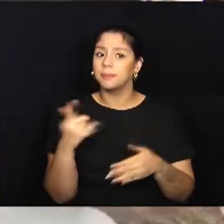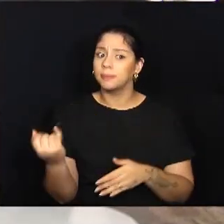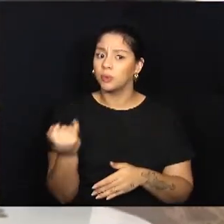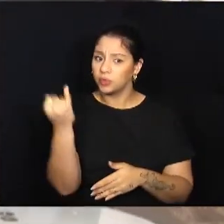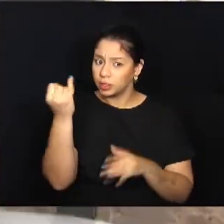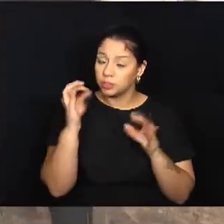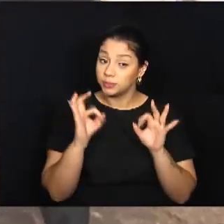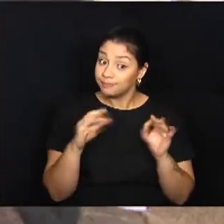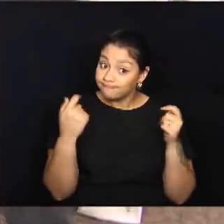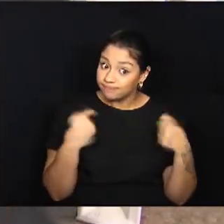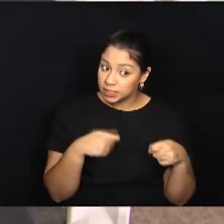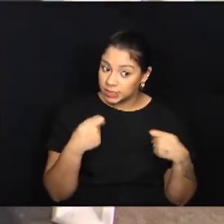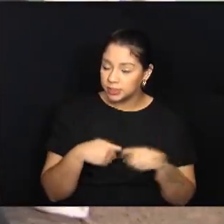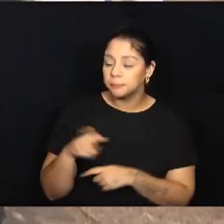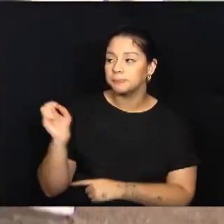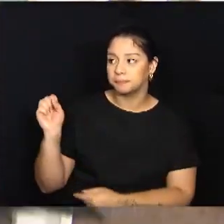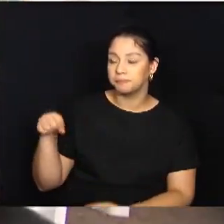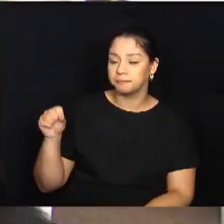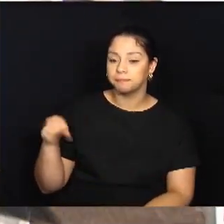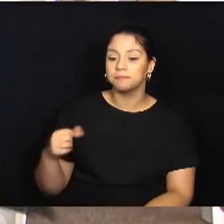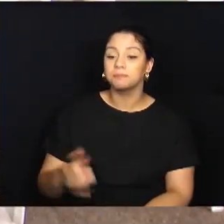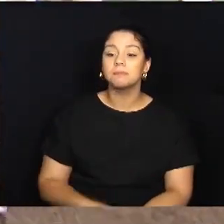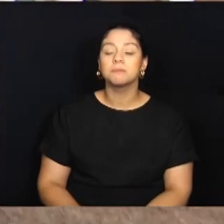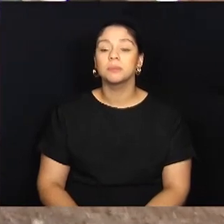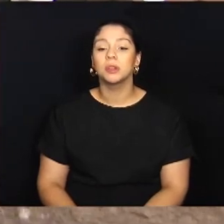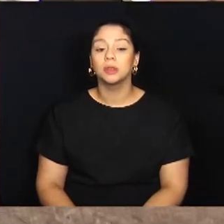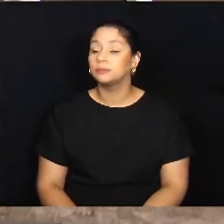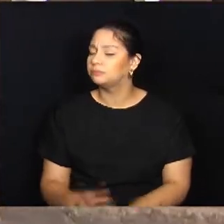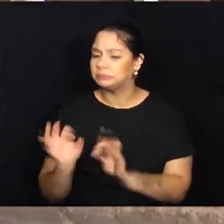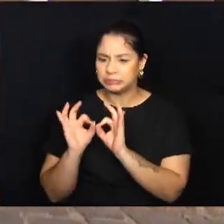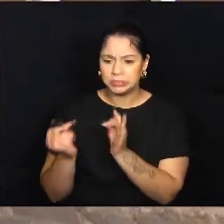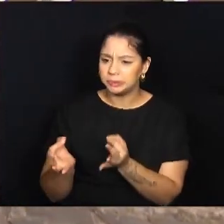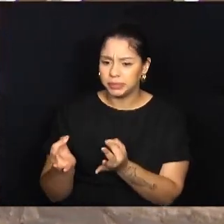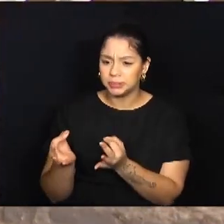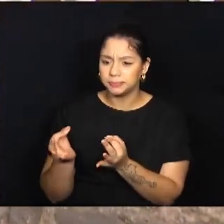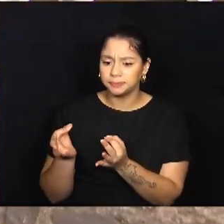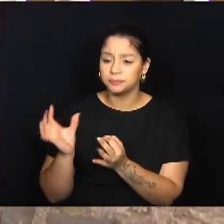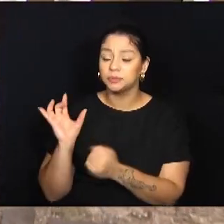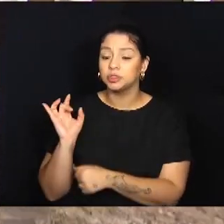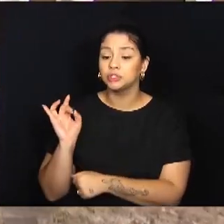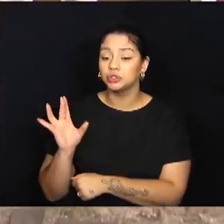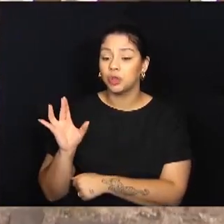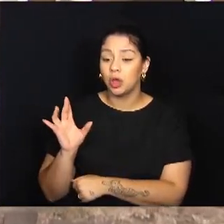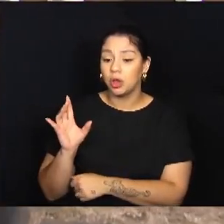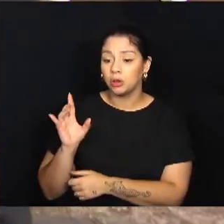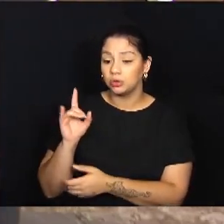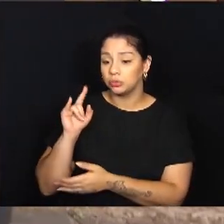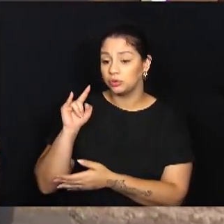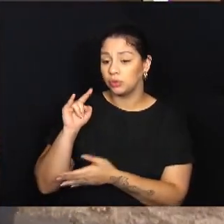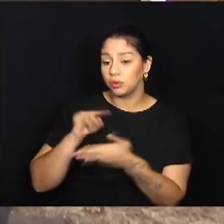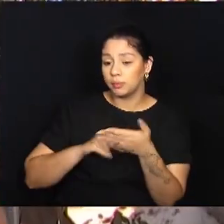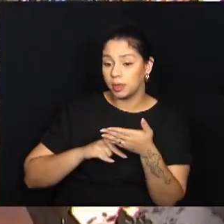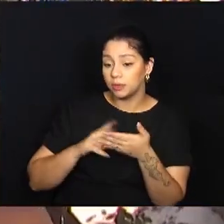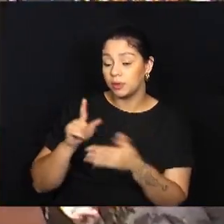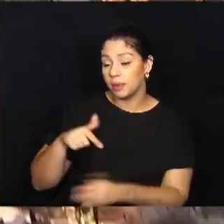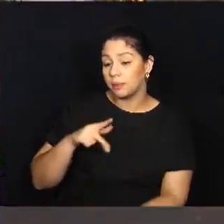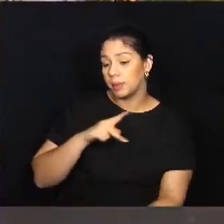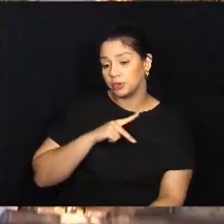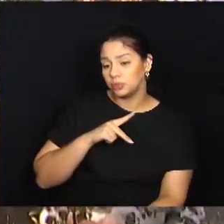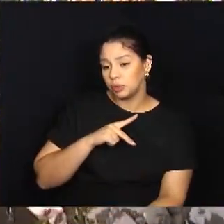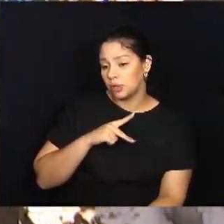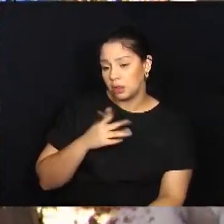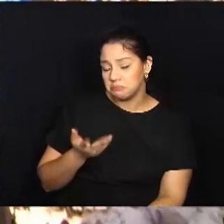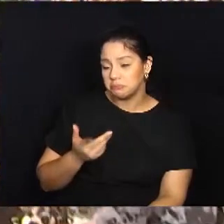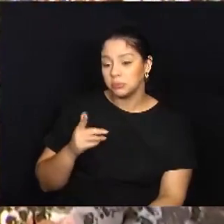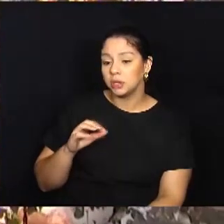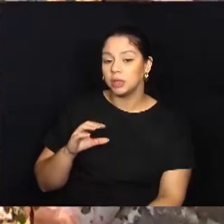E necessários. É simples, é só o documento pessoal da pessoa, o